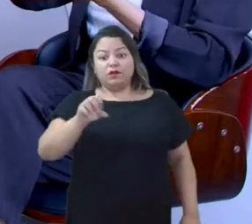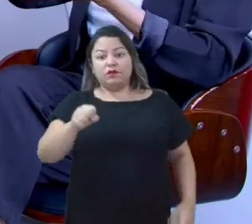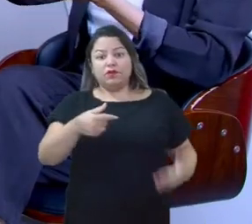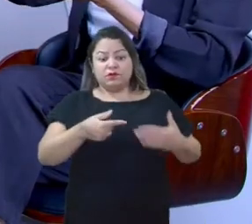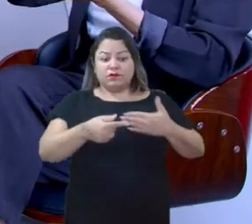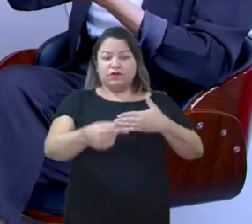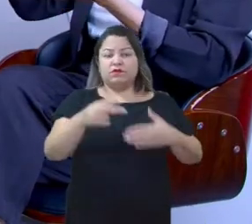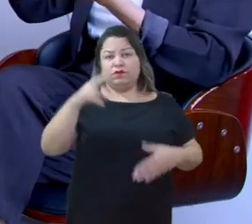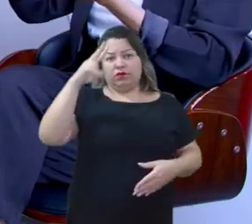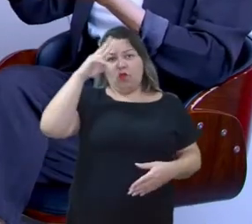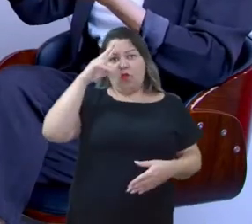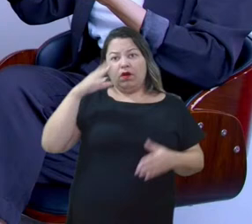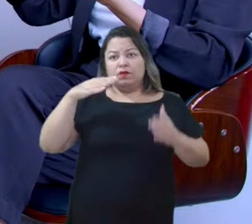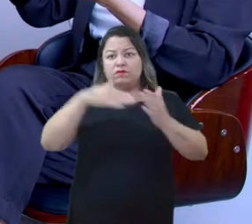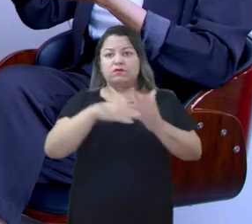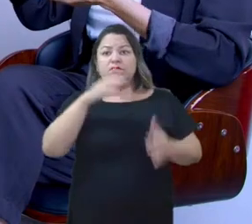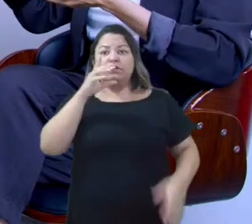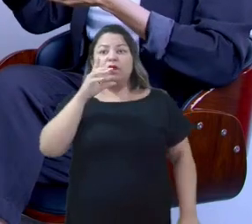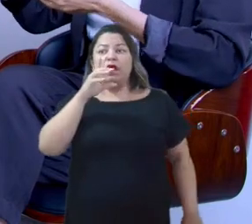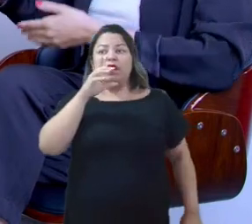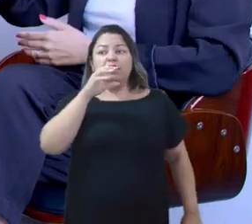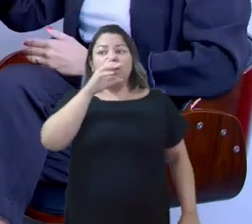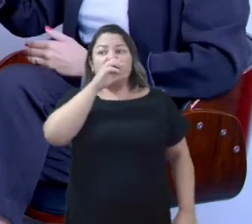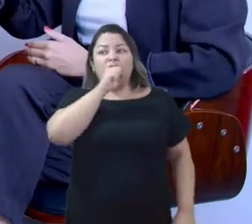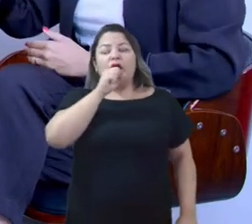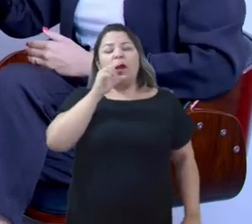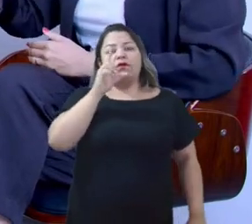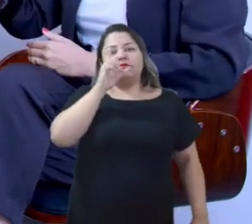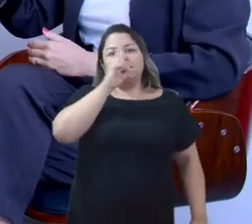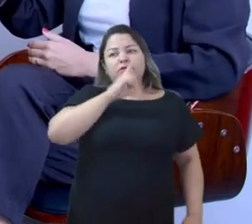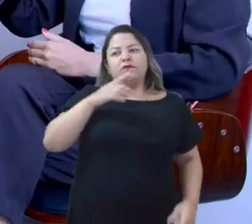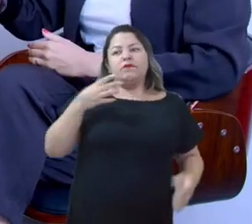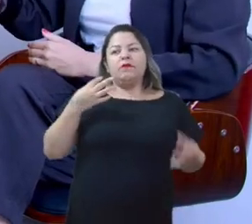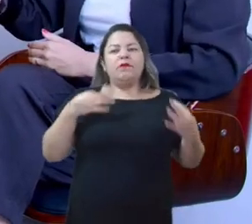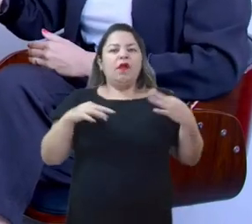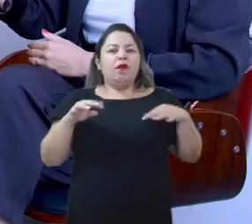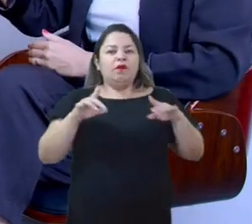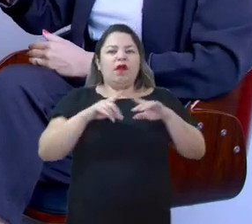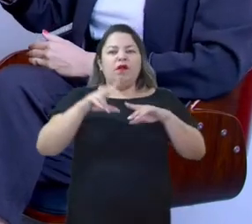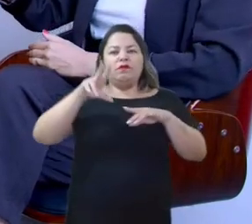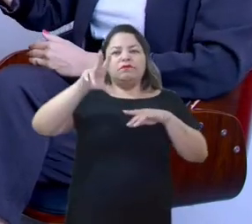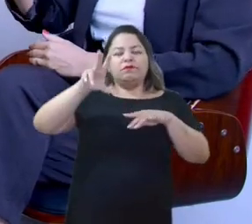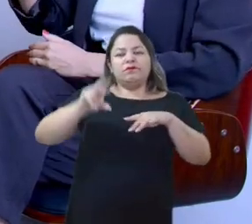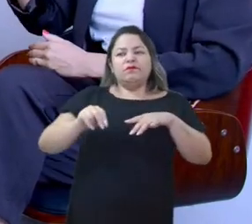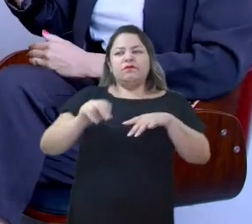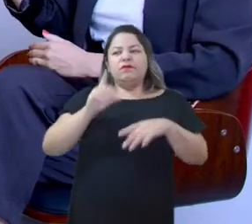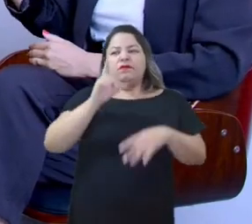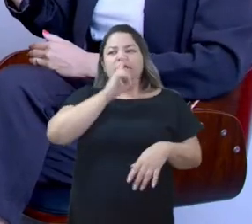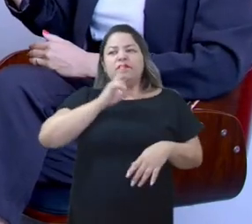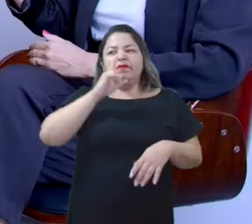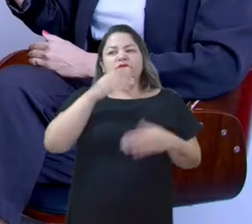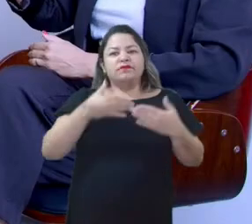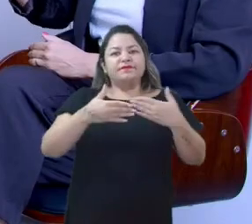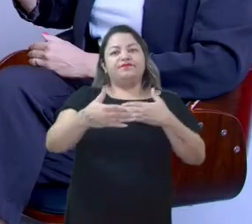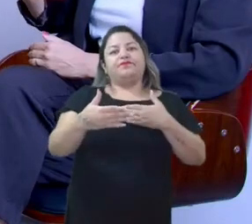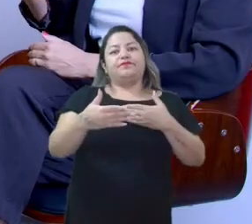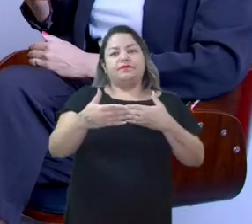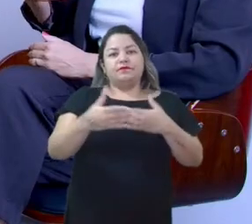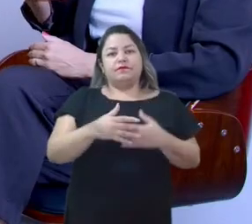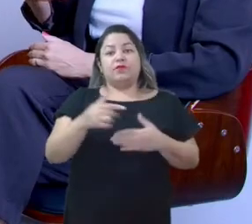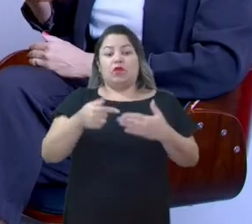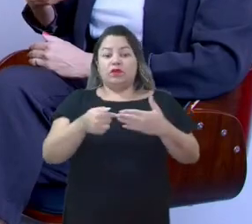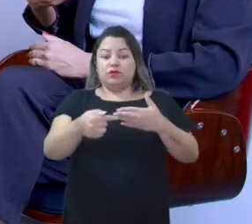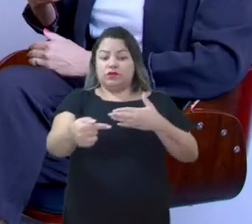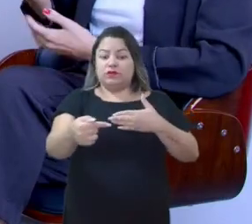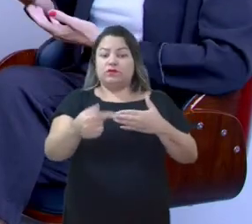né, de segunda a sábado, e folgar 1, que seria no domingo, mas muitas vezes nem é no domingo essa folga, Sim. Muitas vezes é durante a semana. E